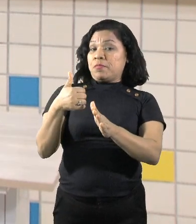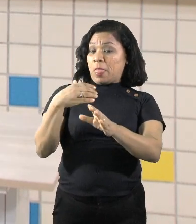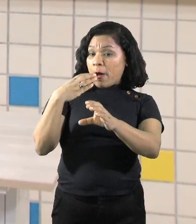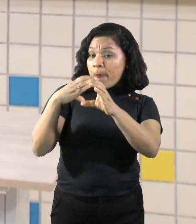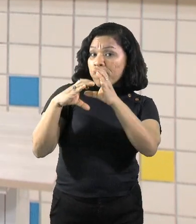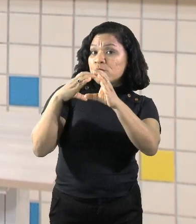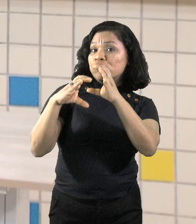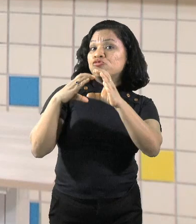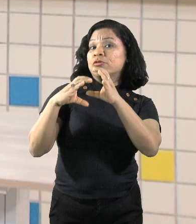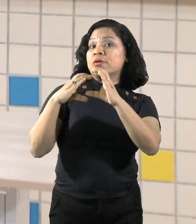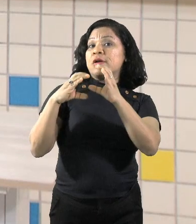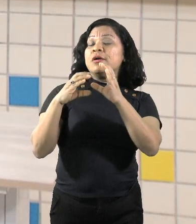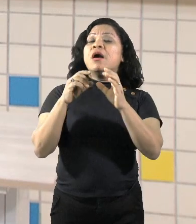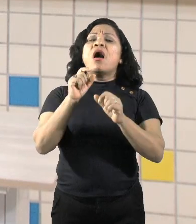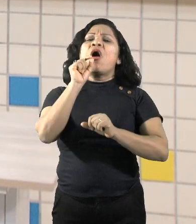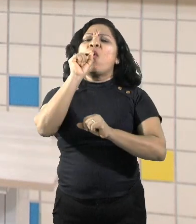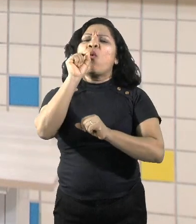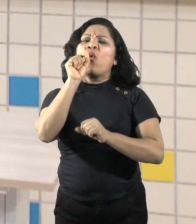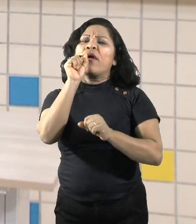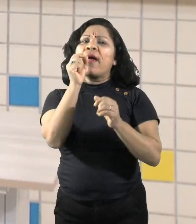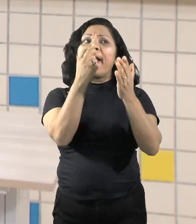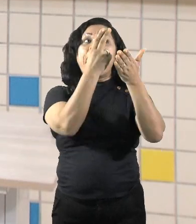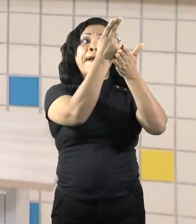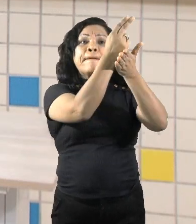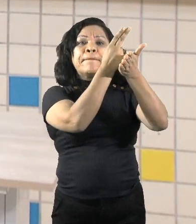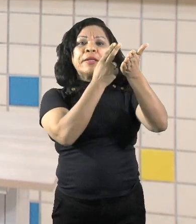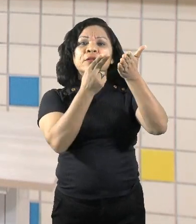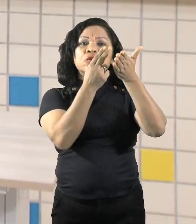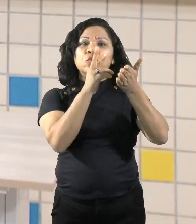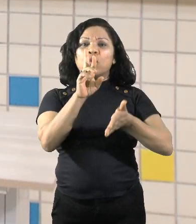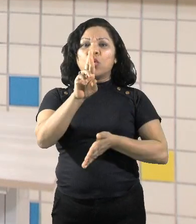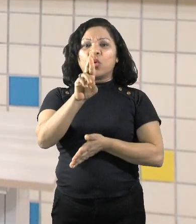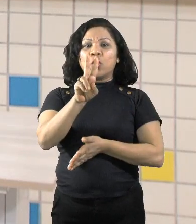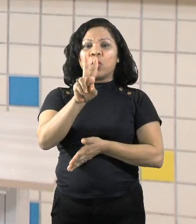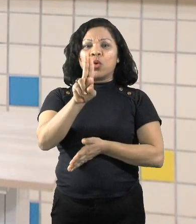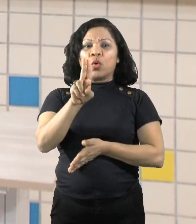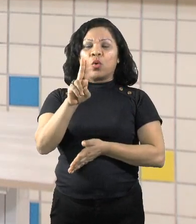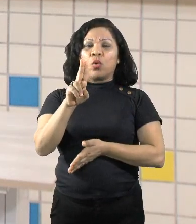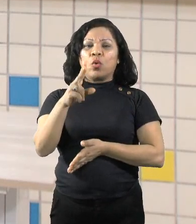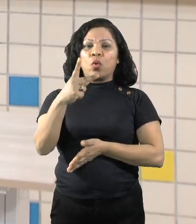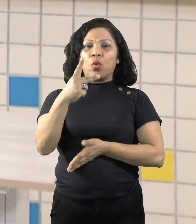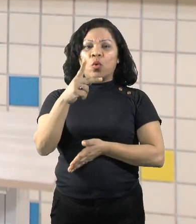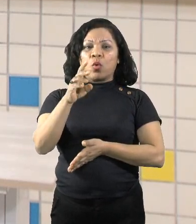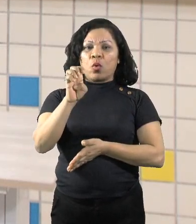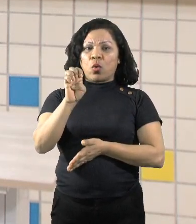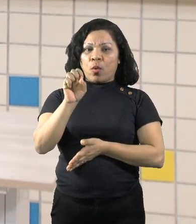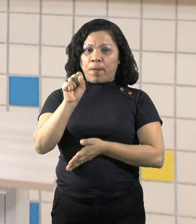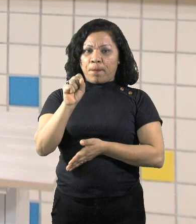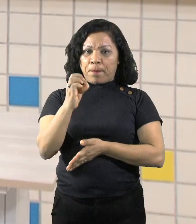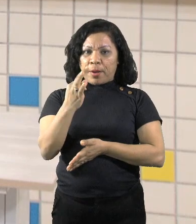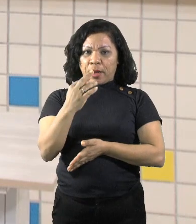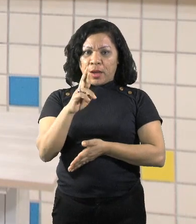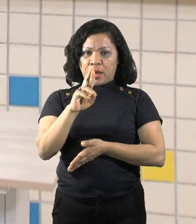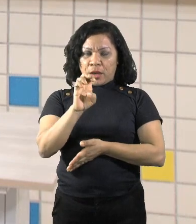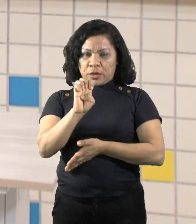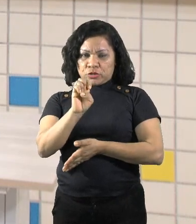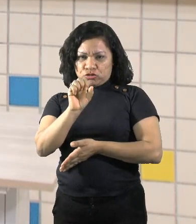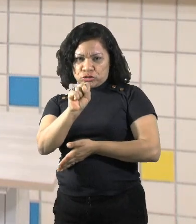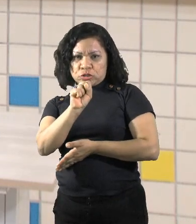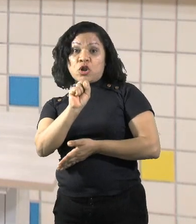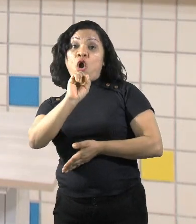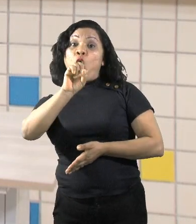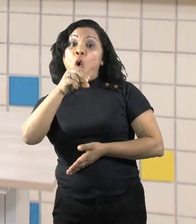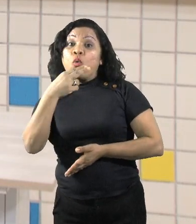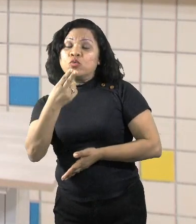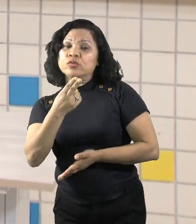foi pinturas chamadas pinturas rupestres que eram feitas na caverna. Ou seja, eles pegavam lá